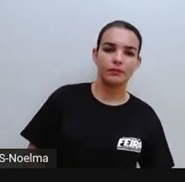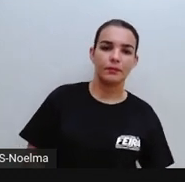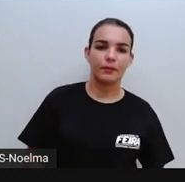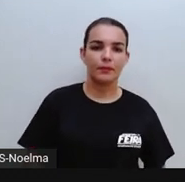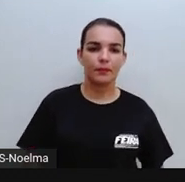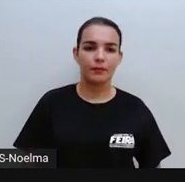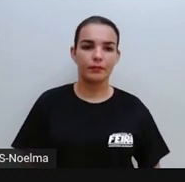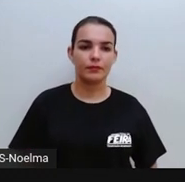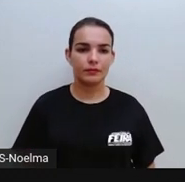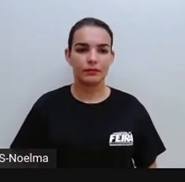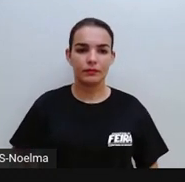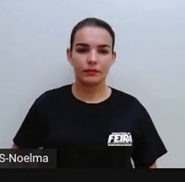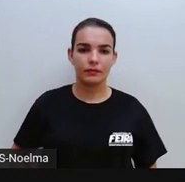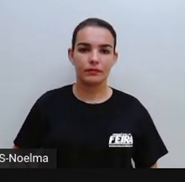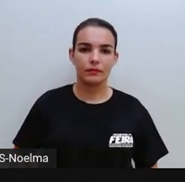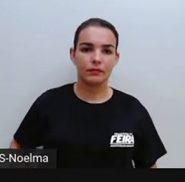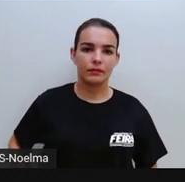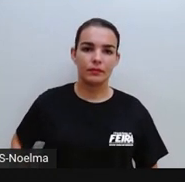bom